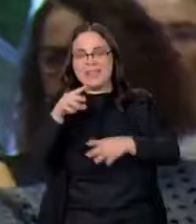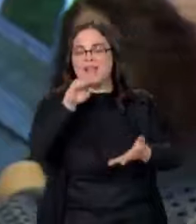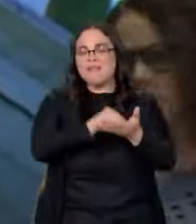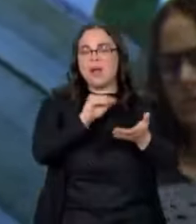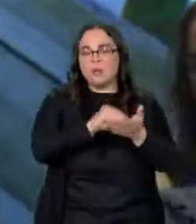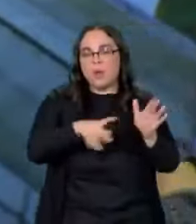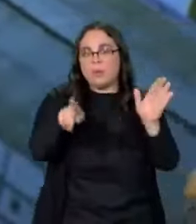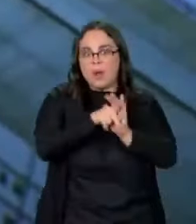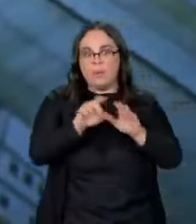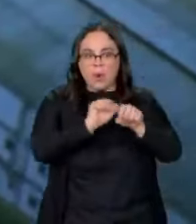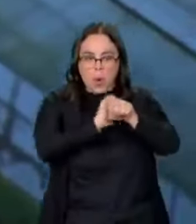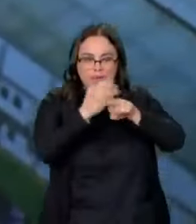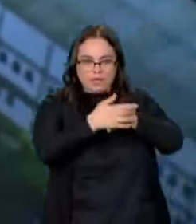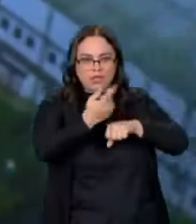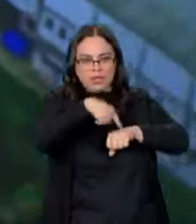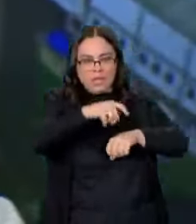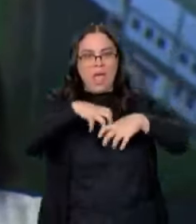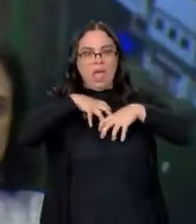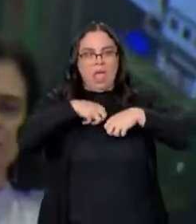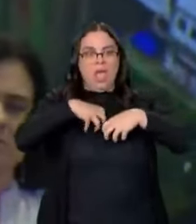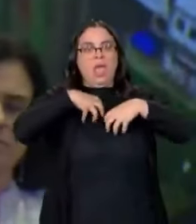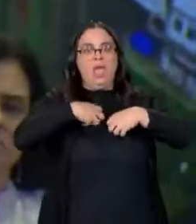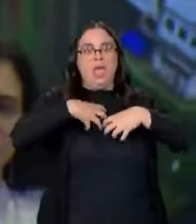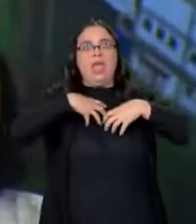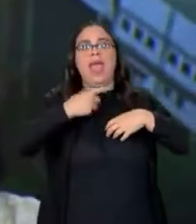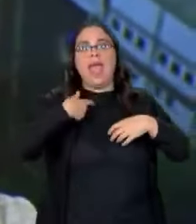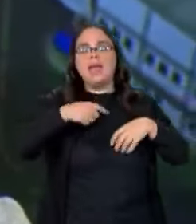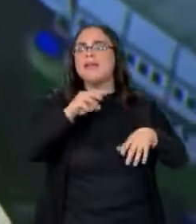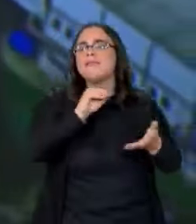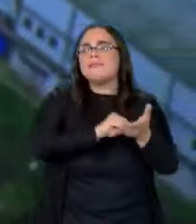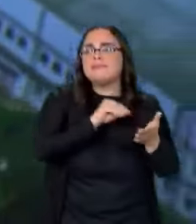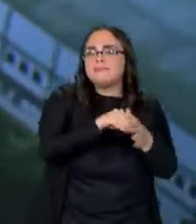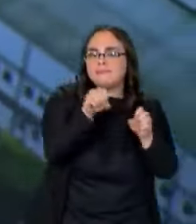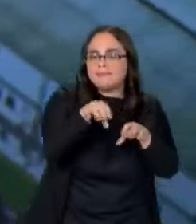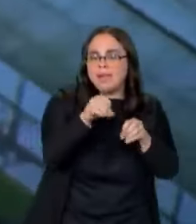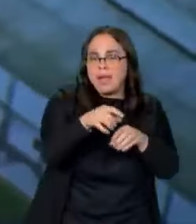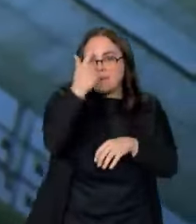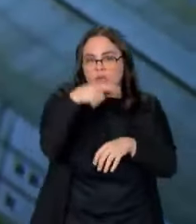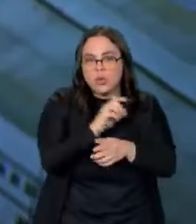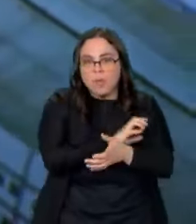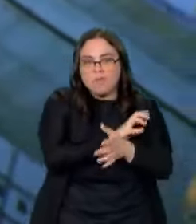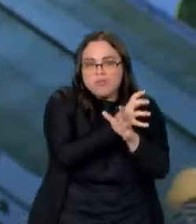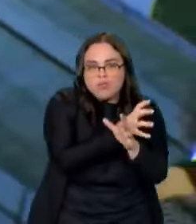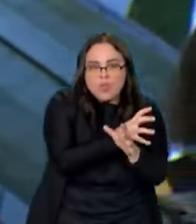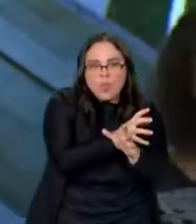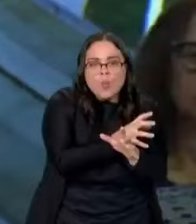a inteligência que não deixaram o povo brasileiro adquirir, sabe, no tempo da escravidão.